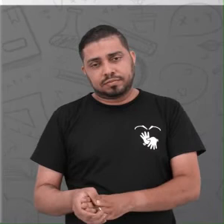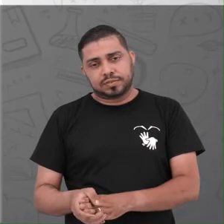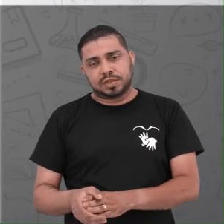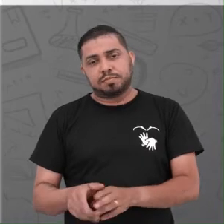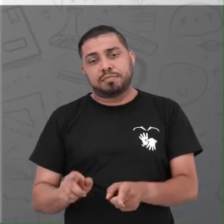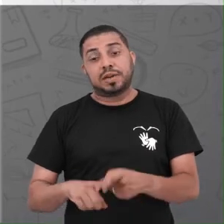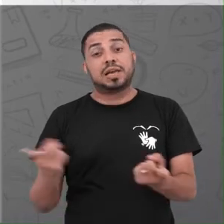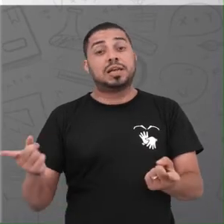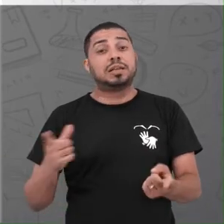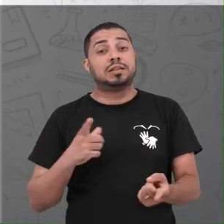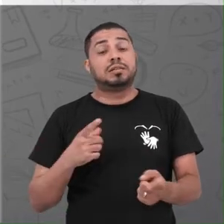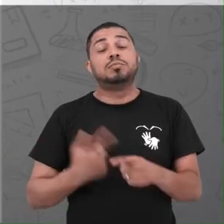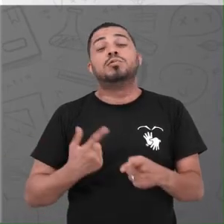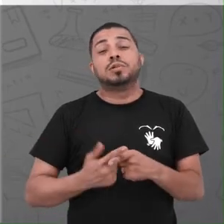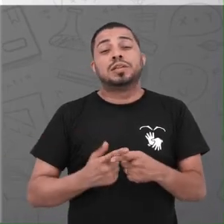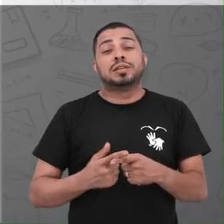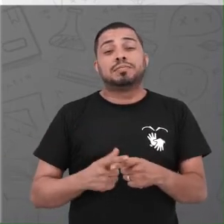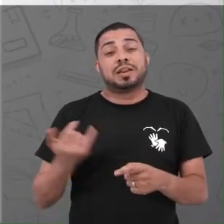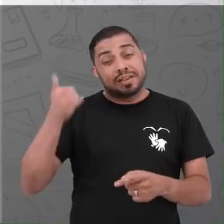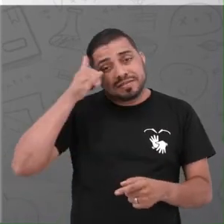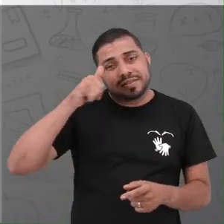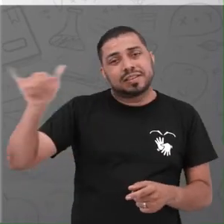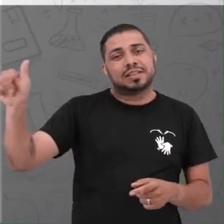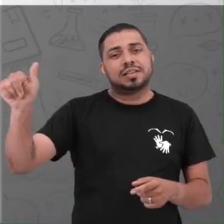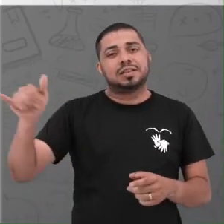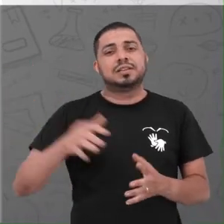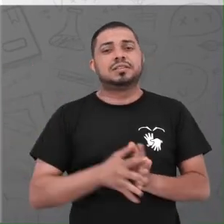não causar